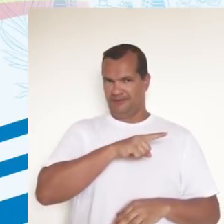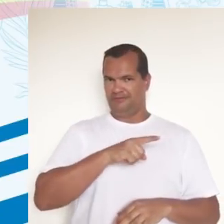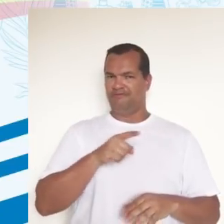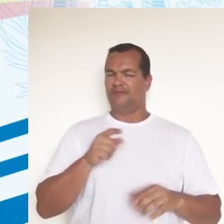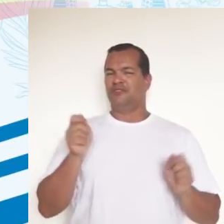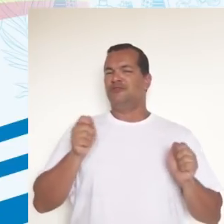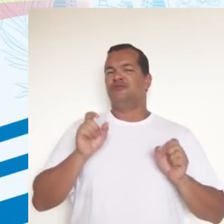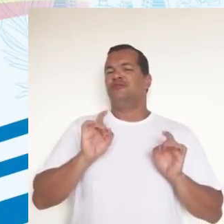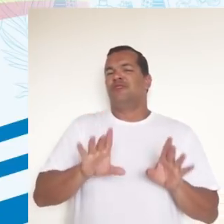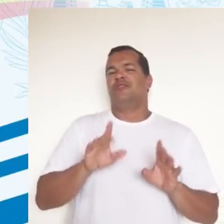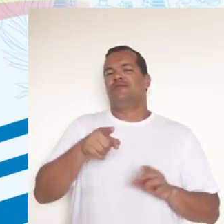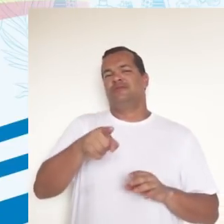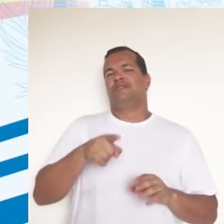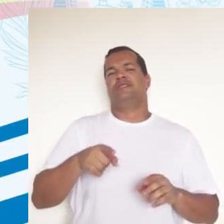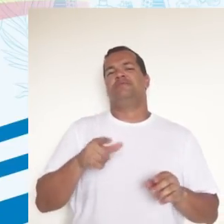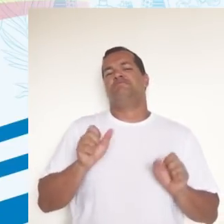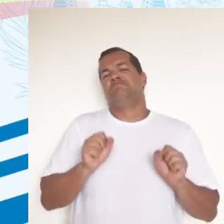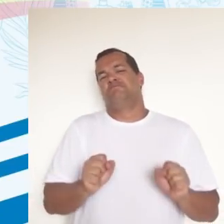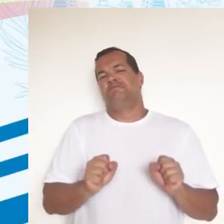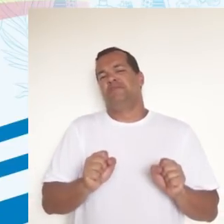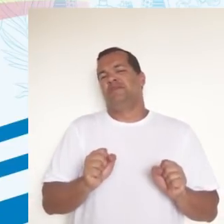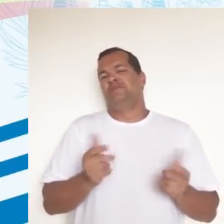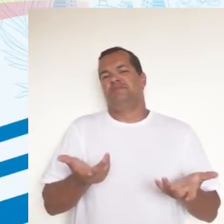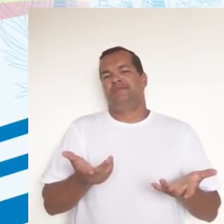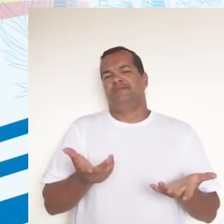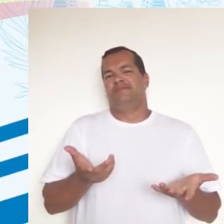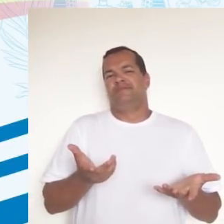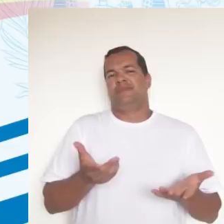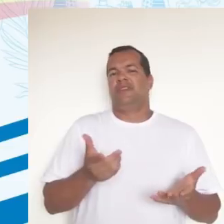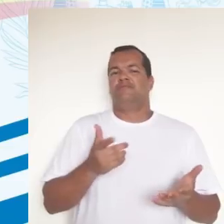assim. Basta tão somente que você possa